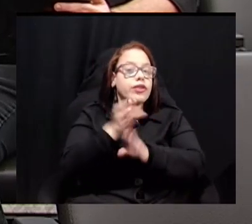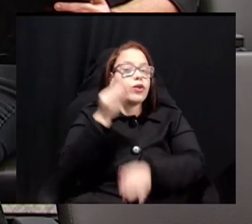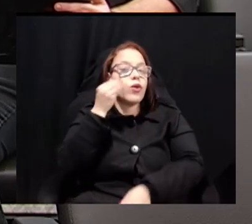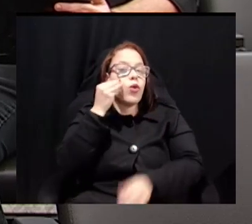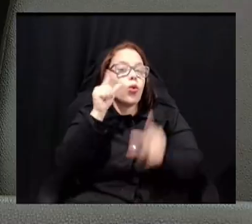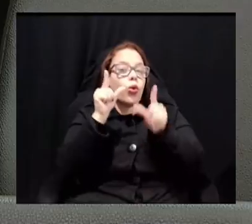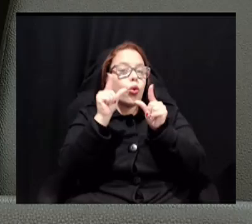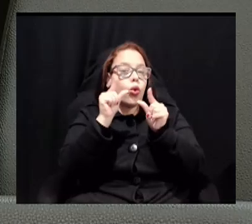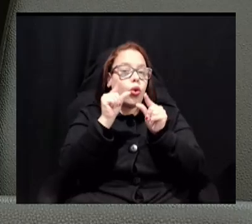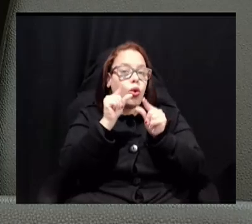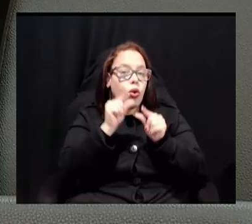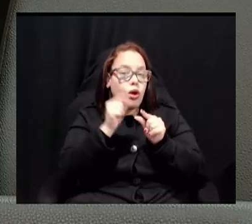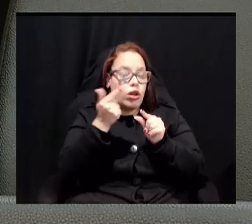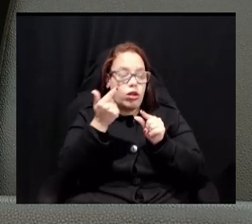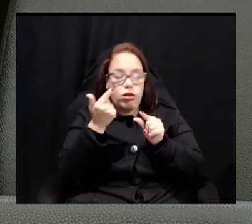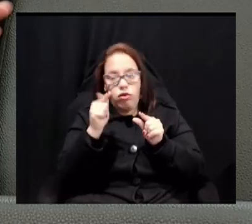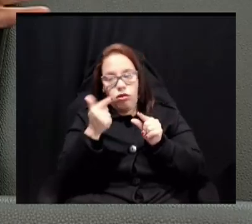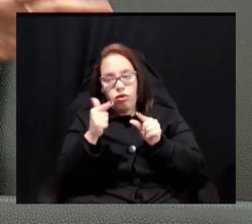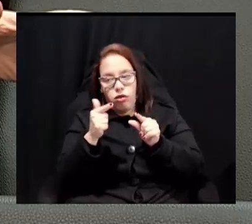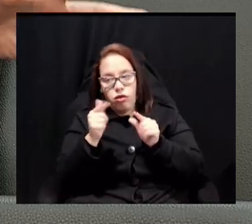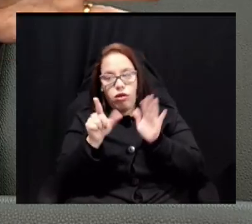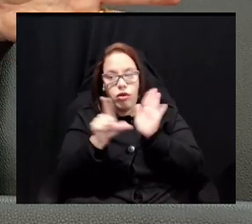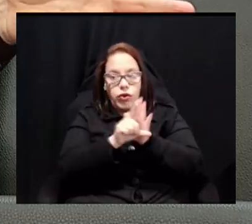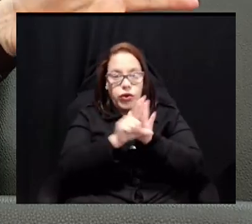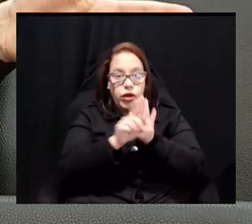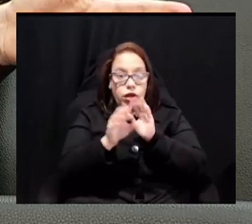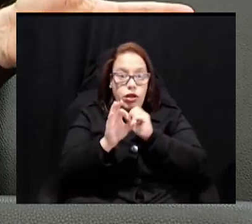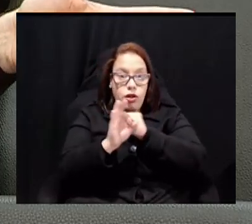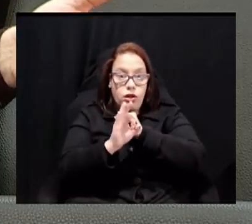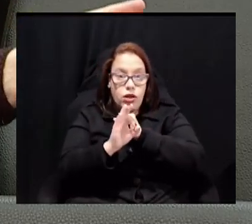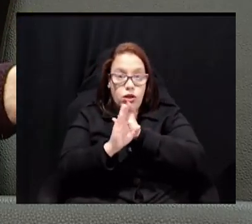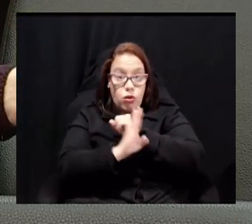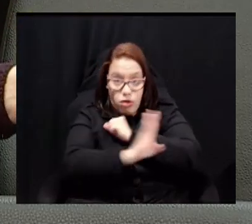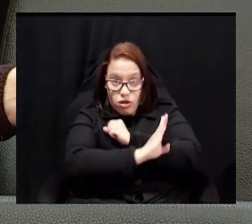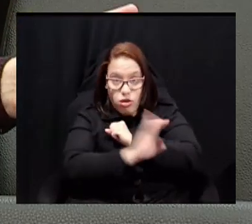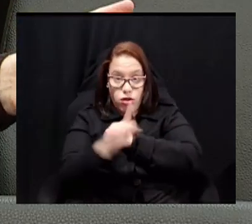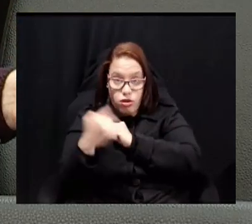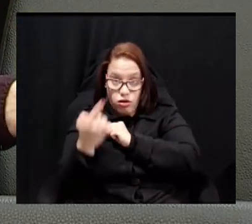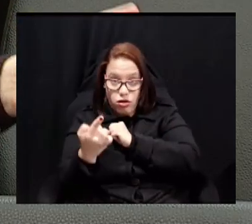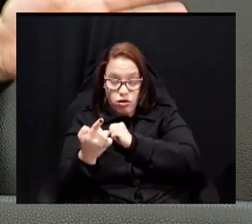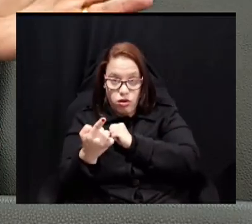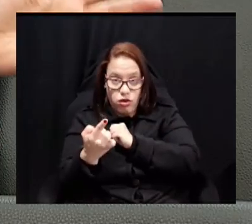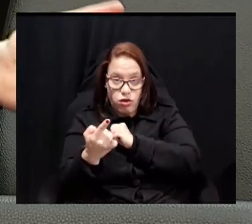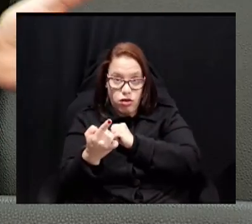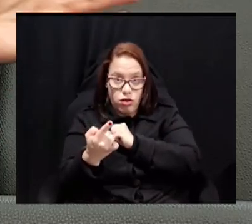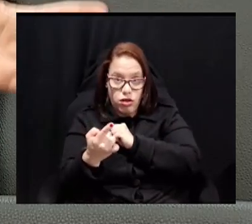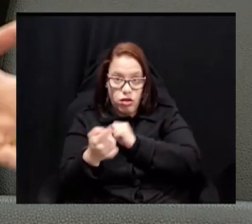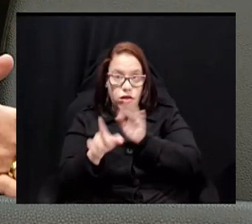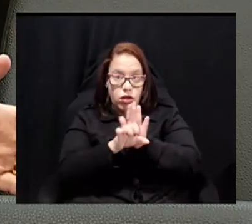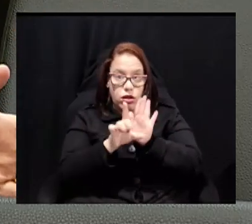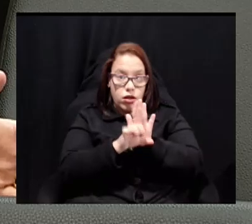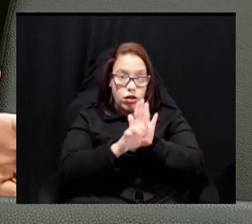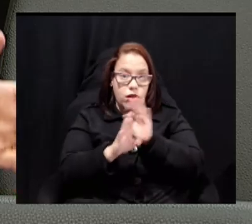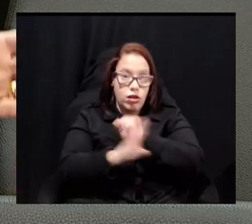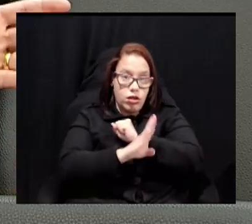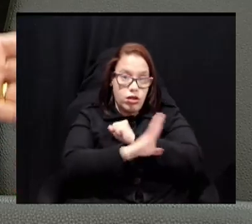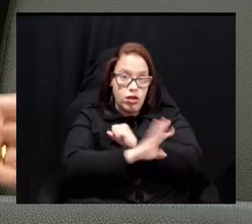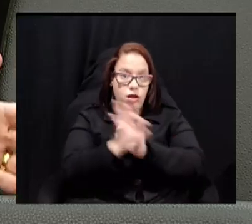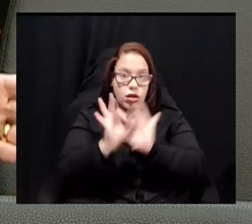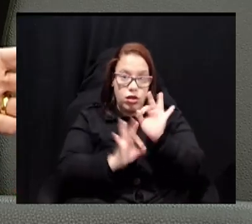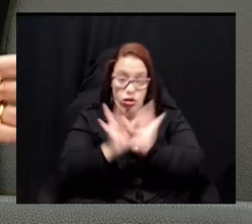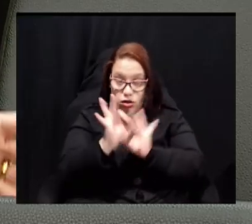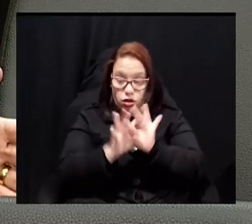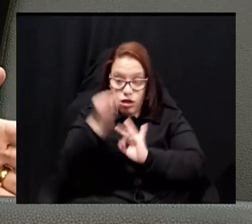enquanto não há a legalização do bairro, porque a gente sabe que depois que vem a legalização do bairro, a regularização do bairro,